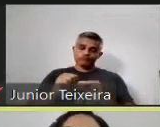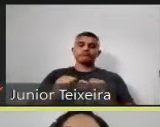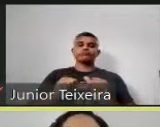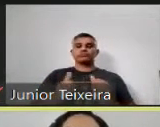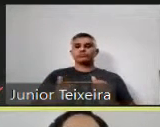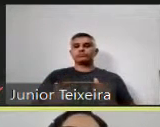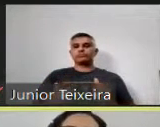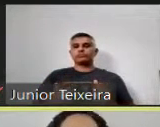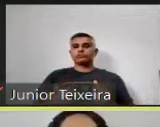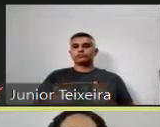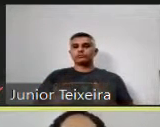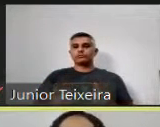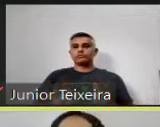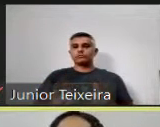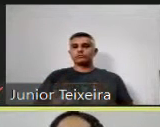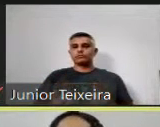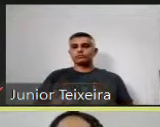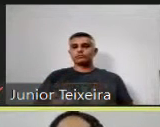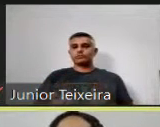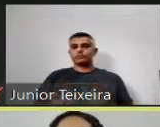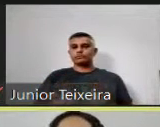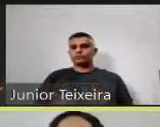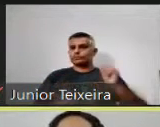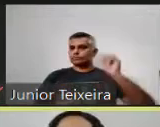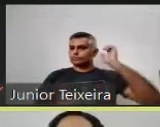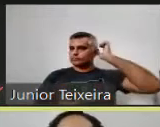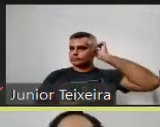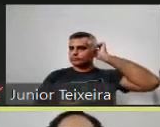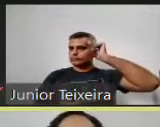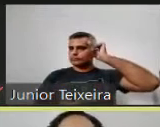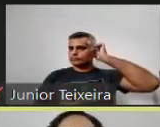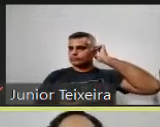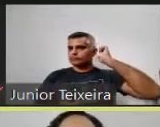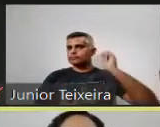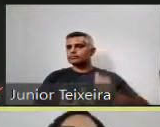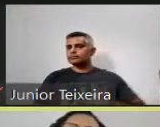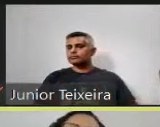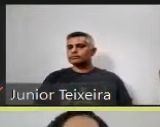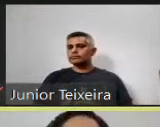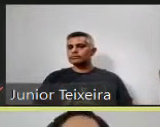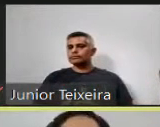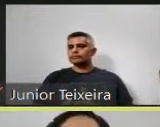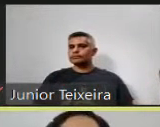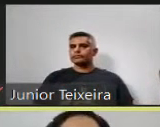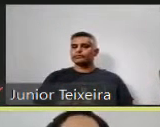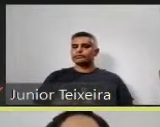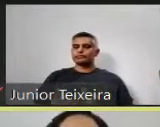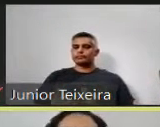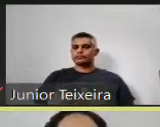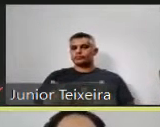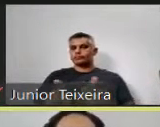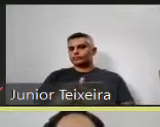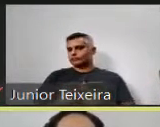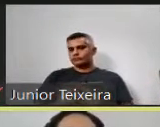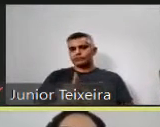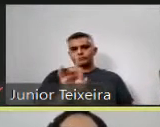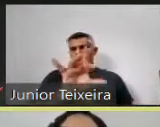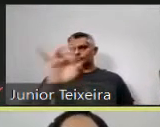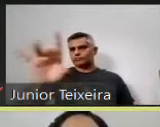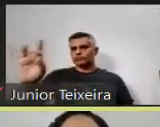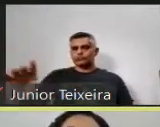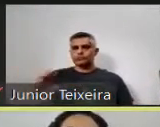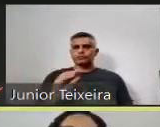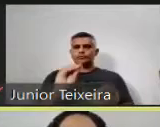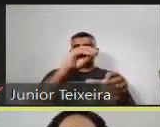trazer e vai imputar nos sujeitos a ressignificação dos sentidos subjetivos que